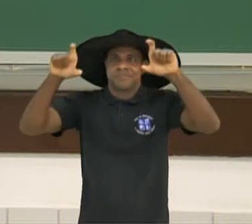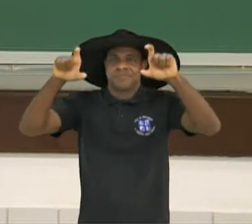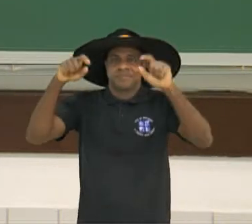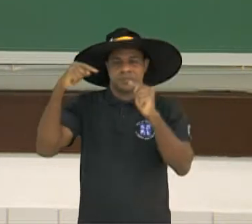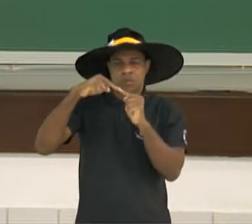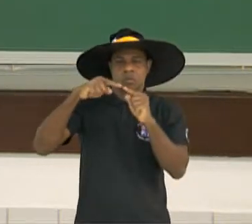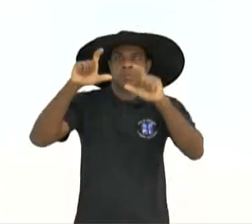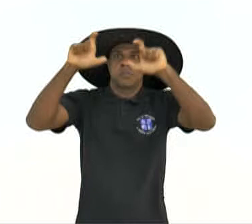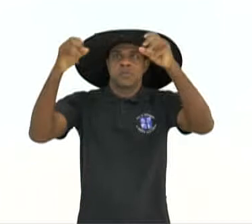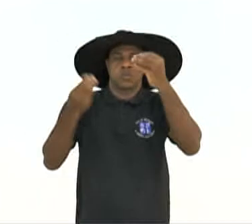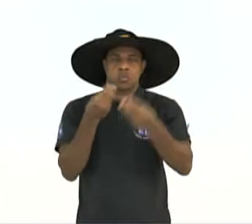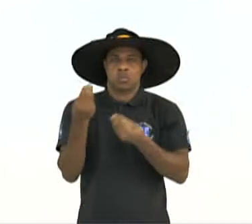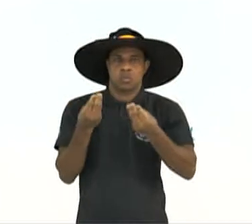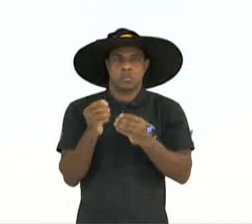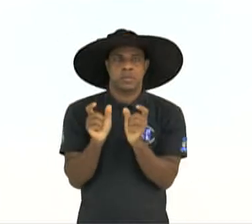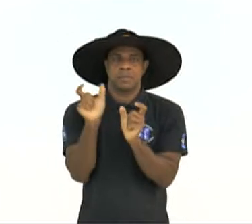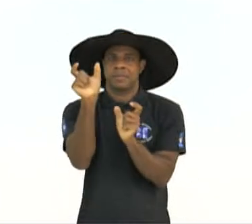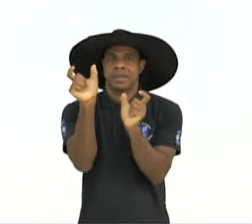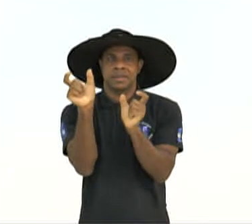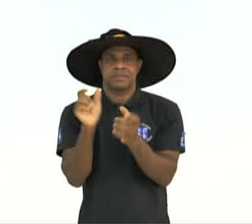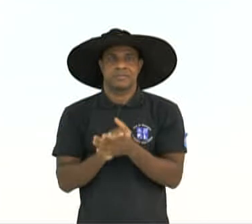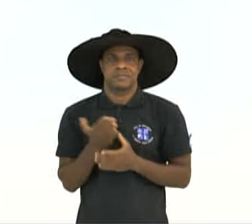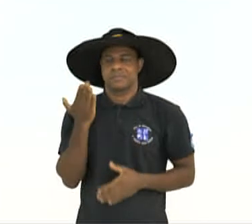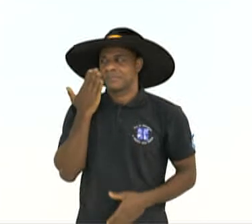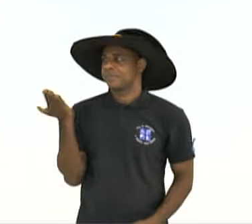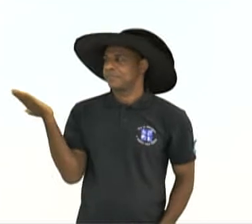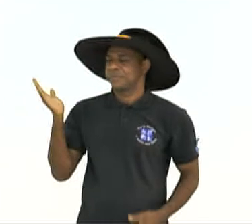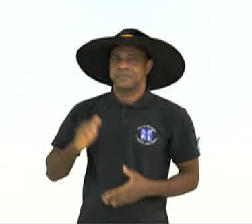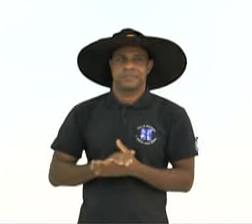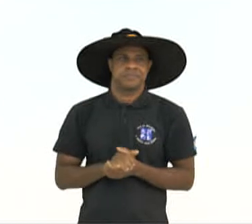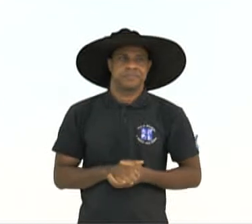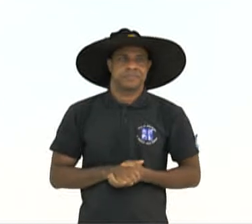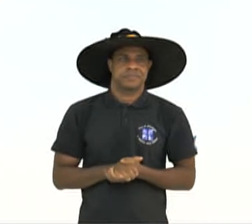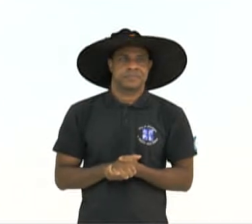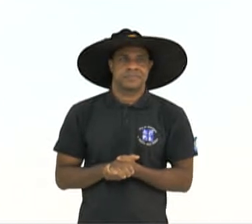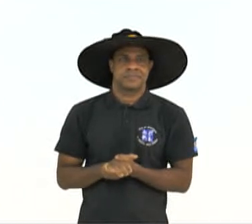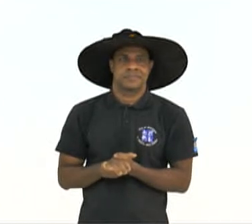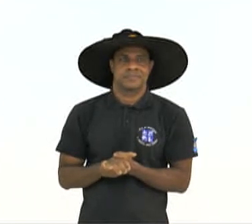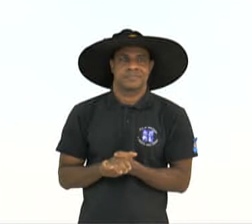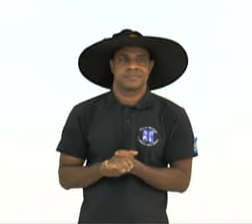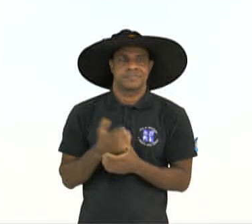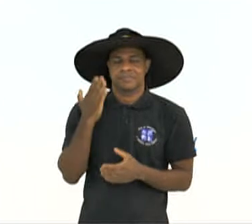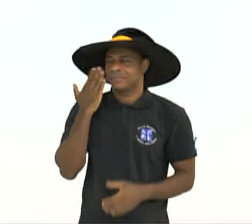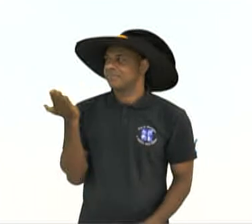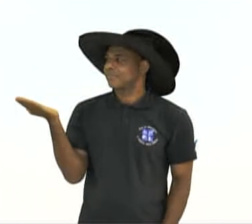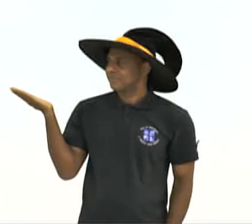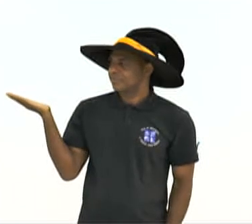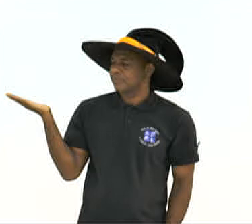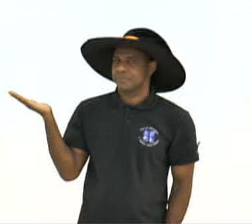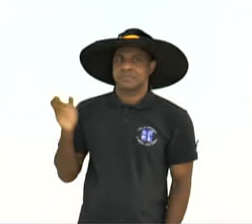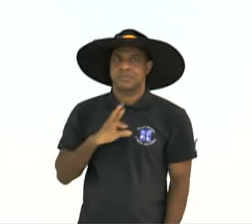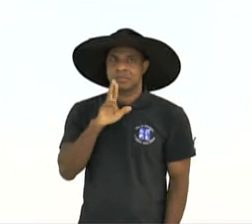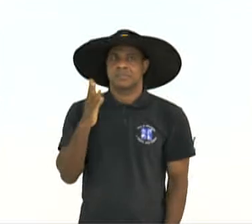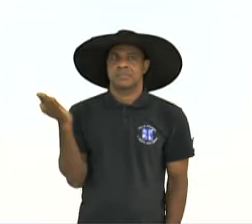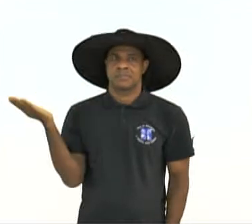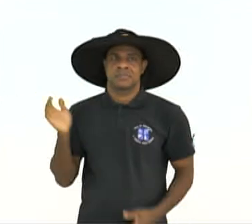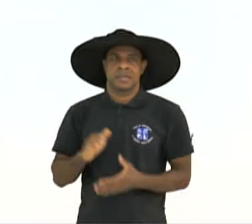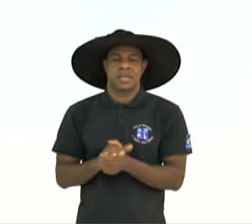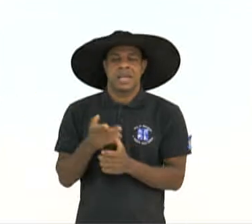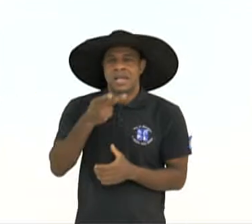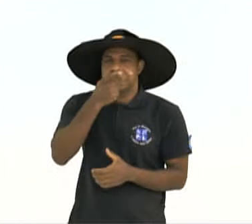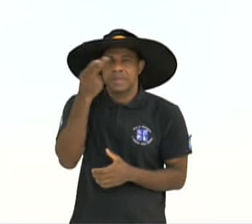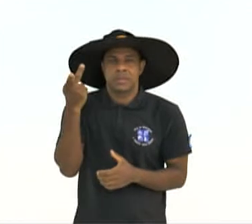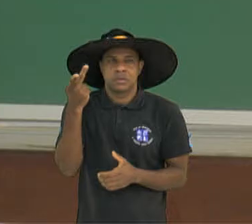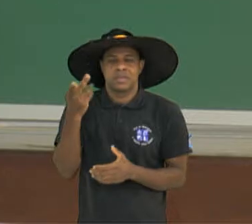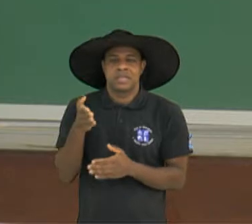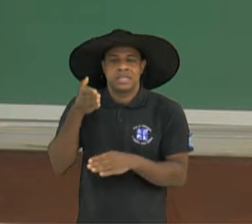house, asking for food or money became today's trick or treat tradition. Então, as pessoas iam